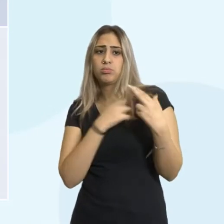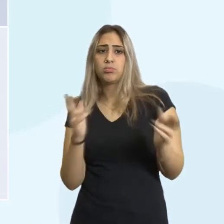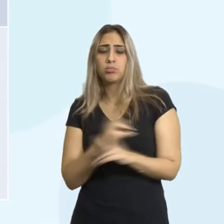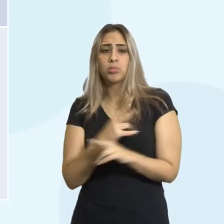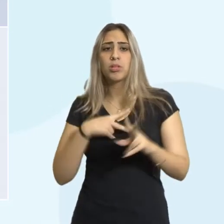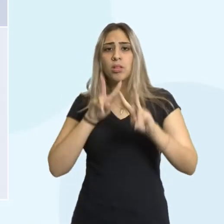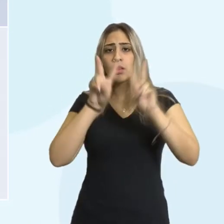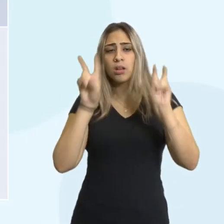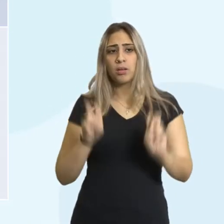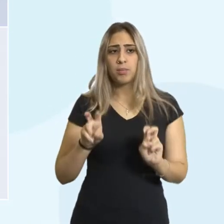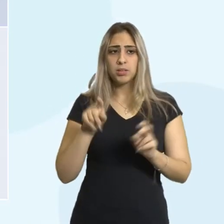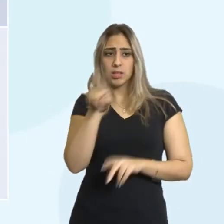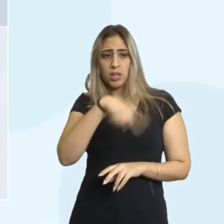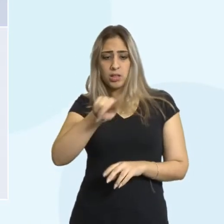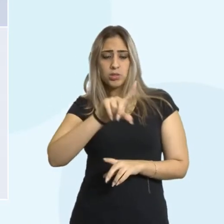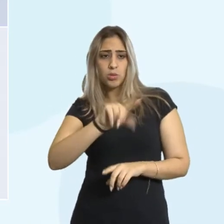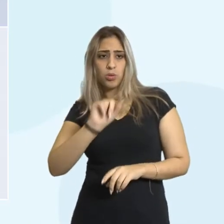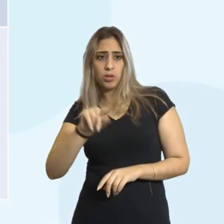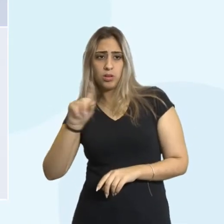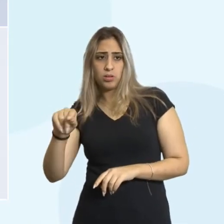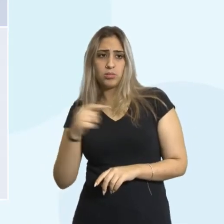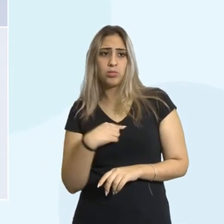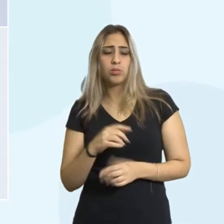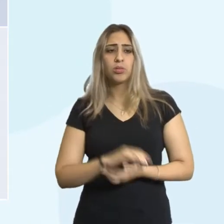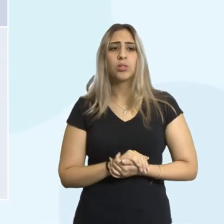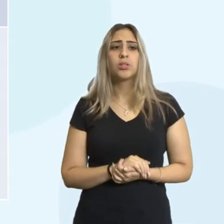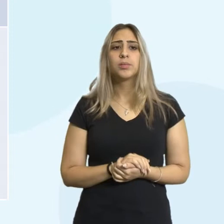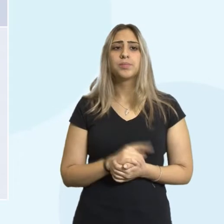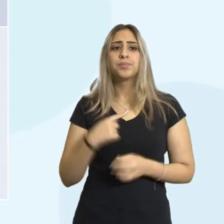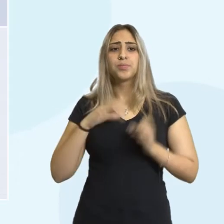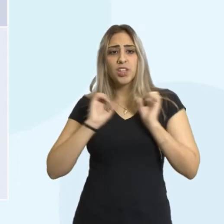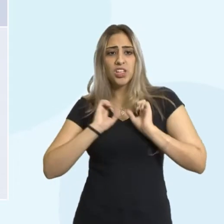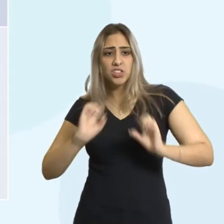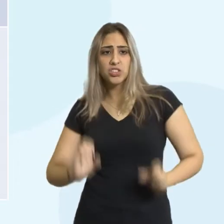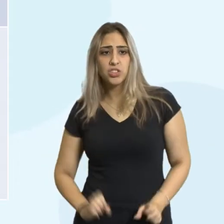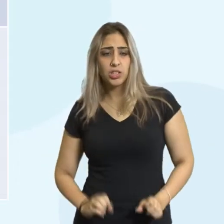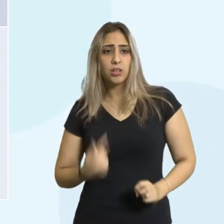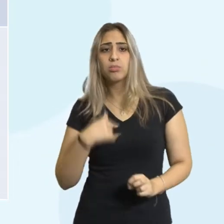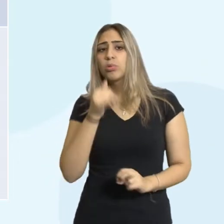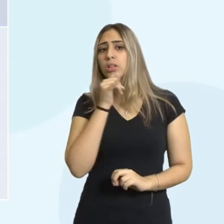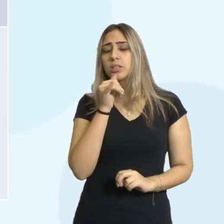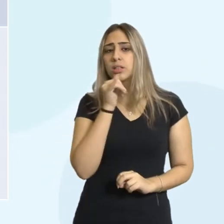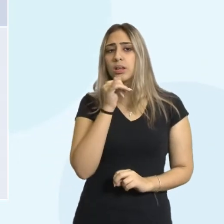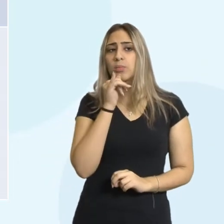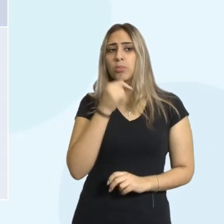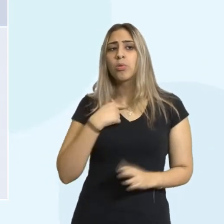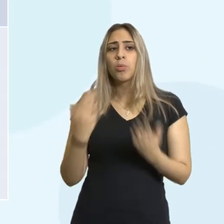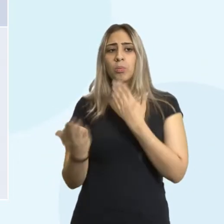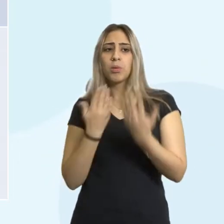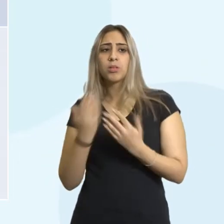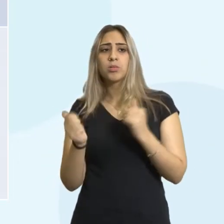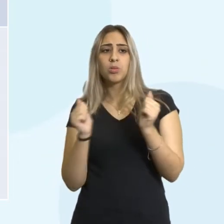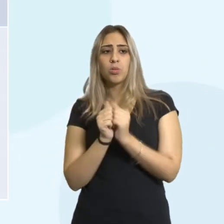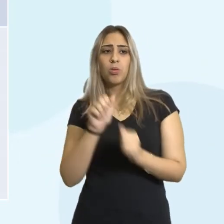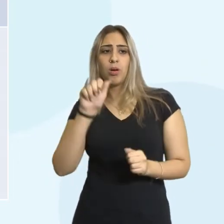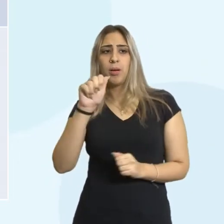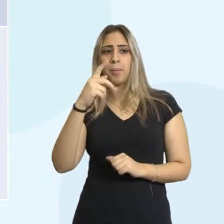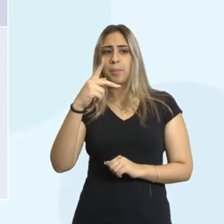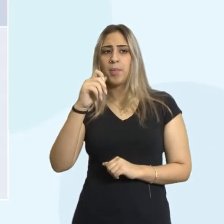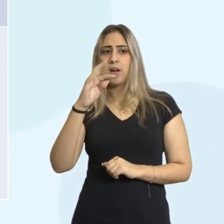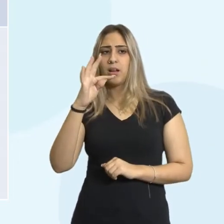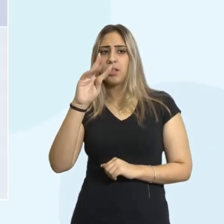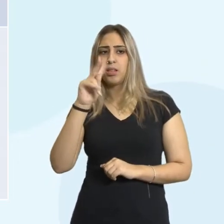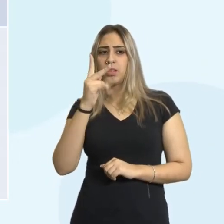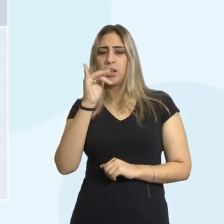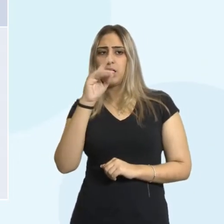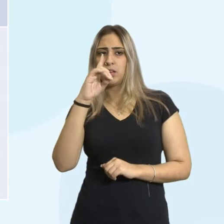termos os temas aí que Eles escolheram no caso da diversidade de etnia por exemplo e em comparação com a partir de lá na